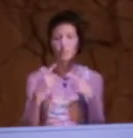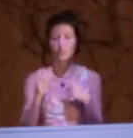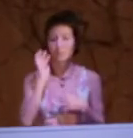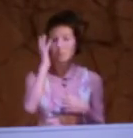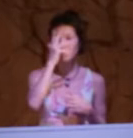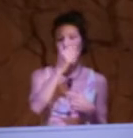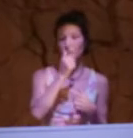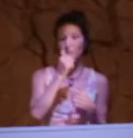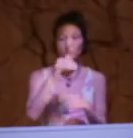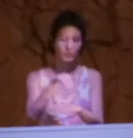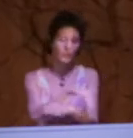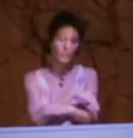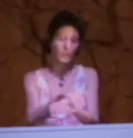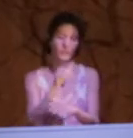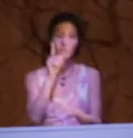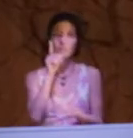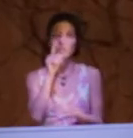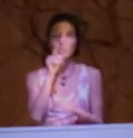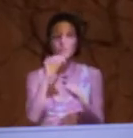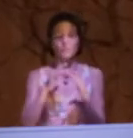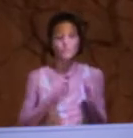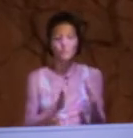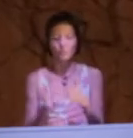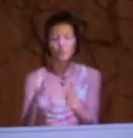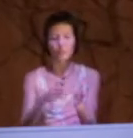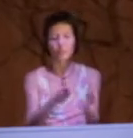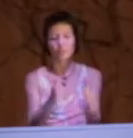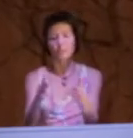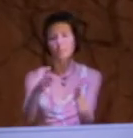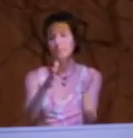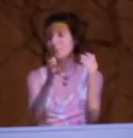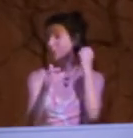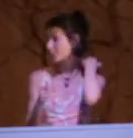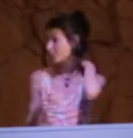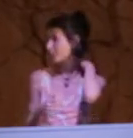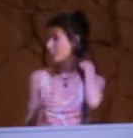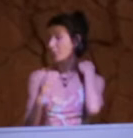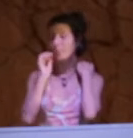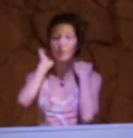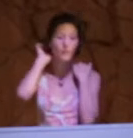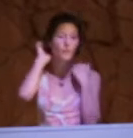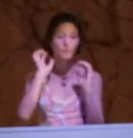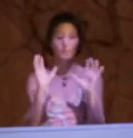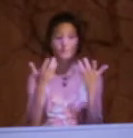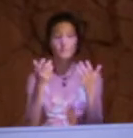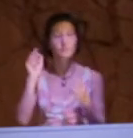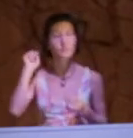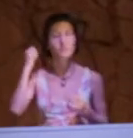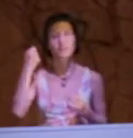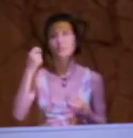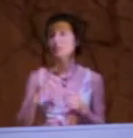Então, em determinada época do ano, eles fazem a festa do Divino Espírito Santo. É considerada uma festa negra ali, que hoje está com